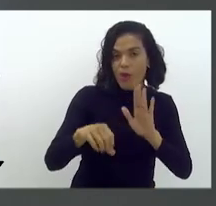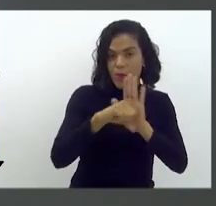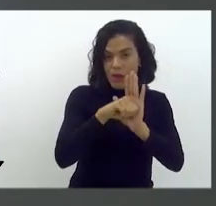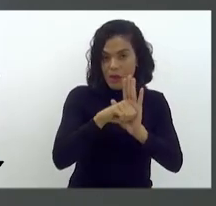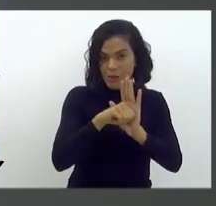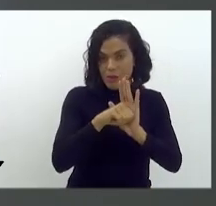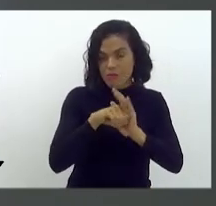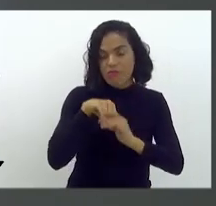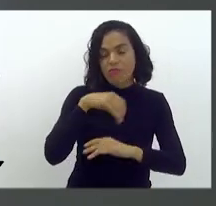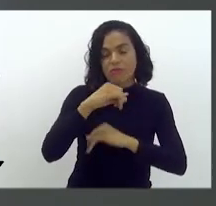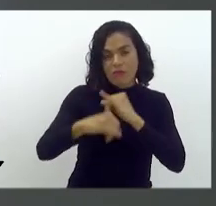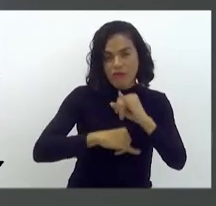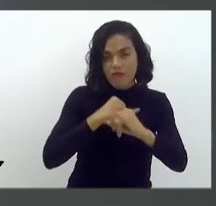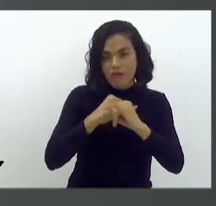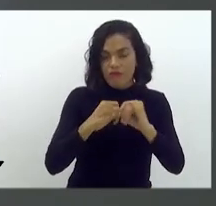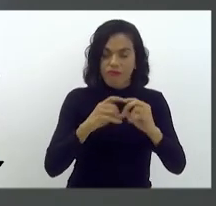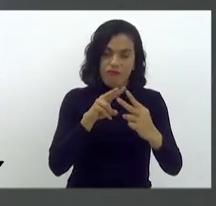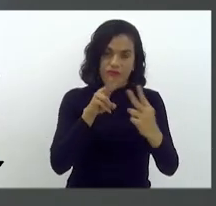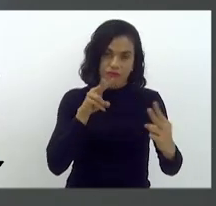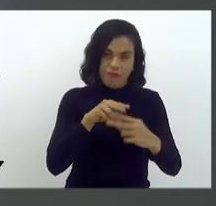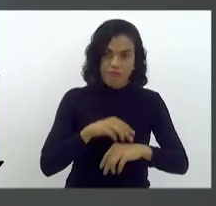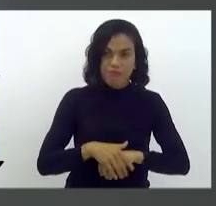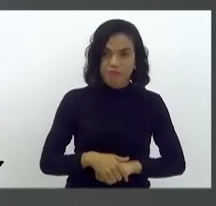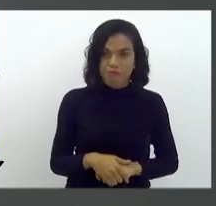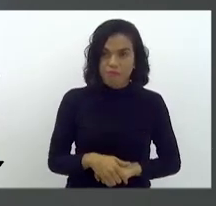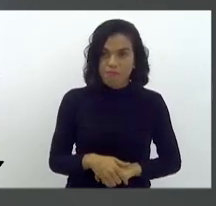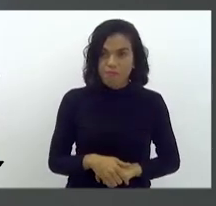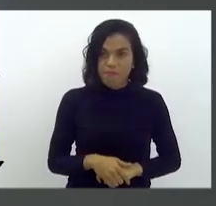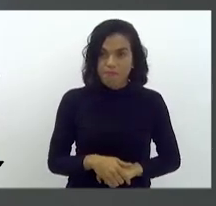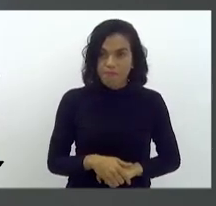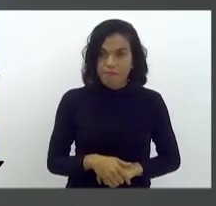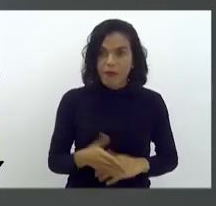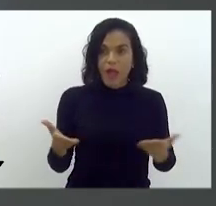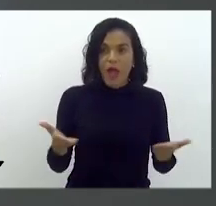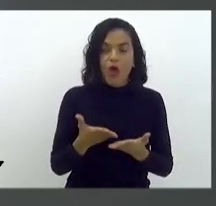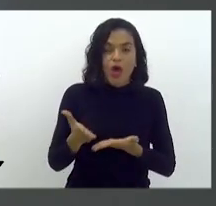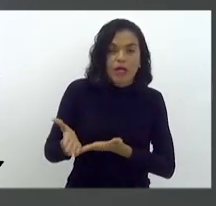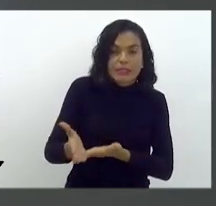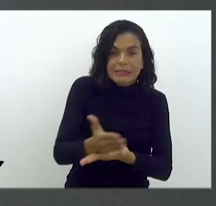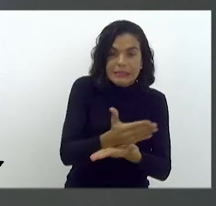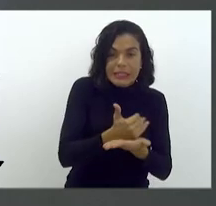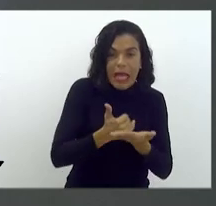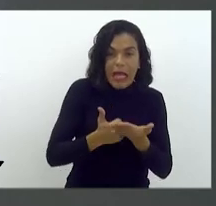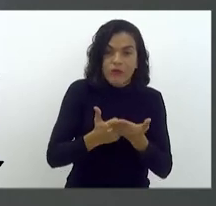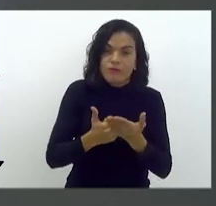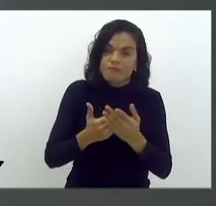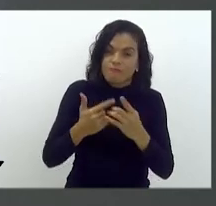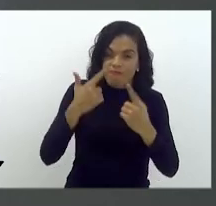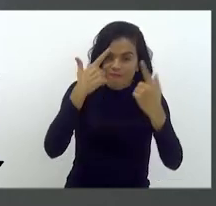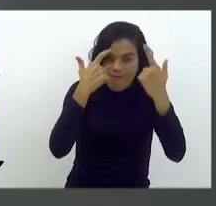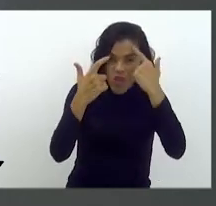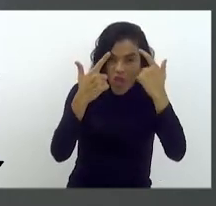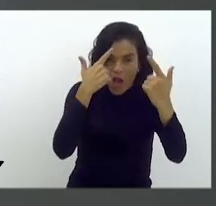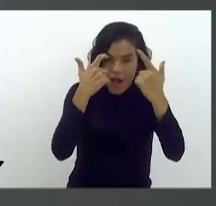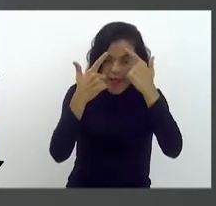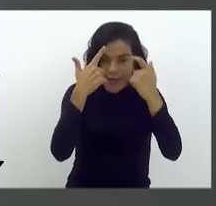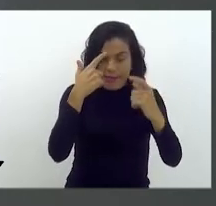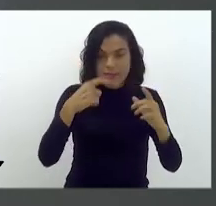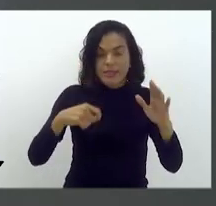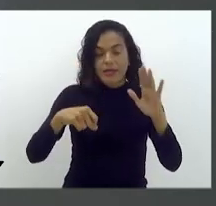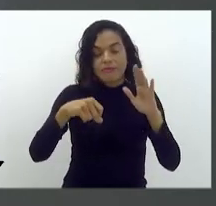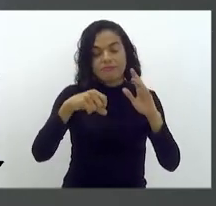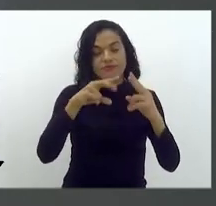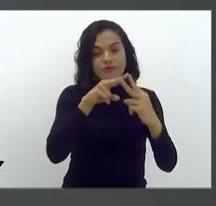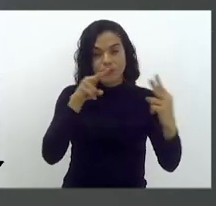sobre a matéria agora vamos para os dados da violência contra as mulheres em ambiente virtual no Rio de